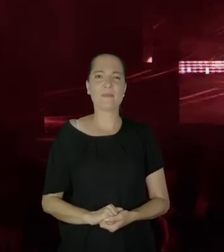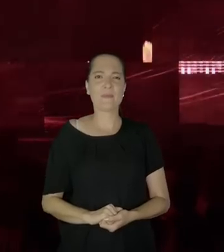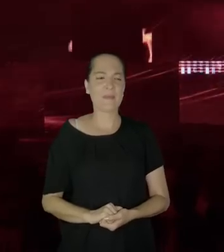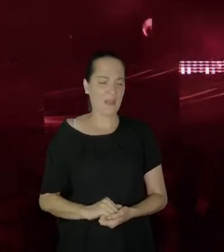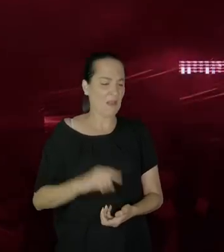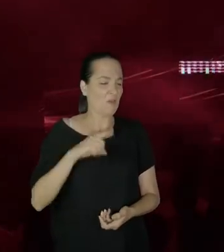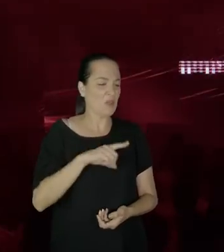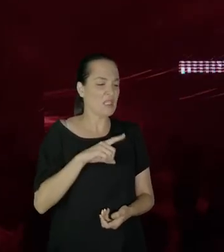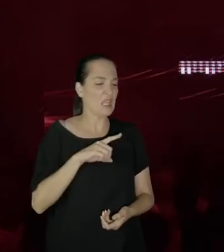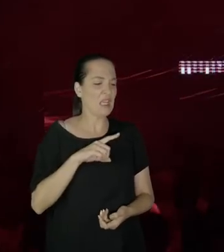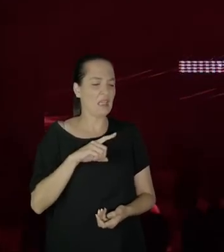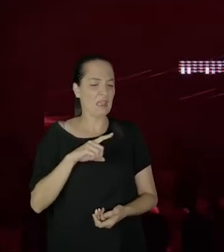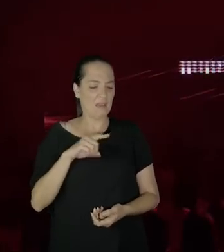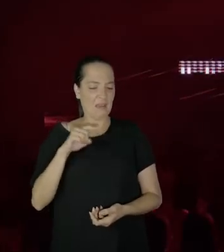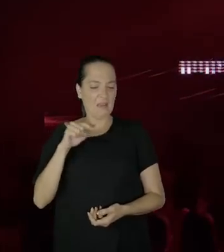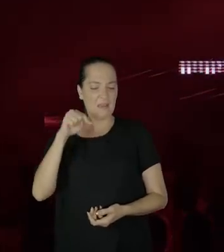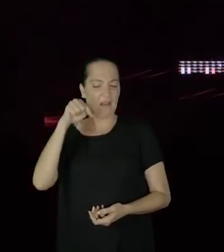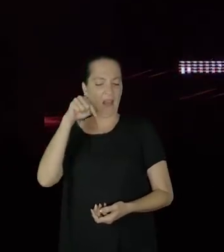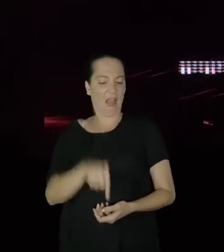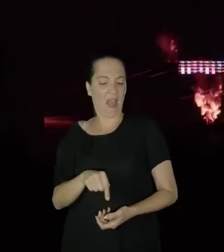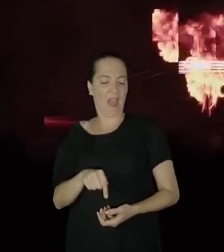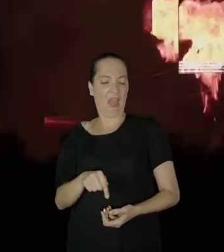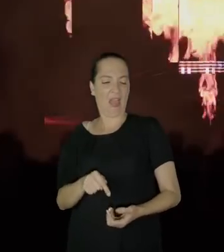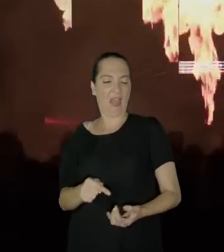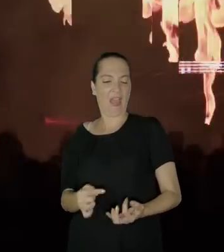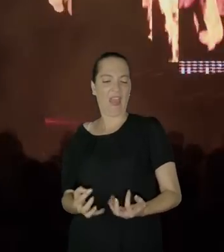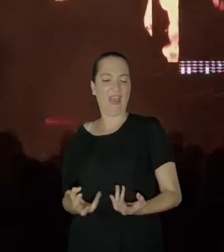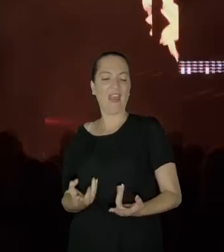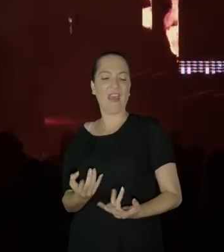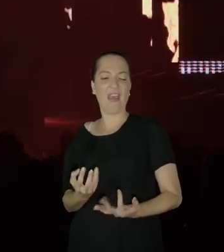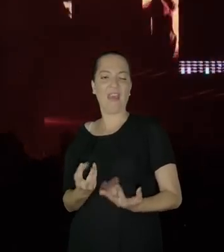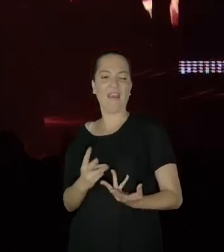Terás nas trevas a sua morada.